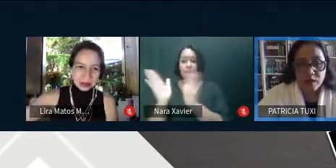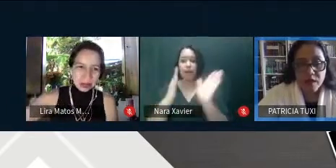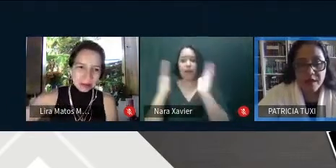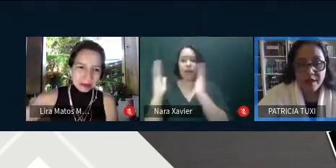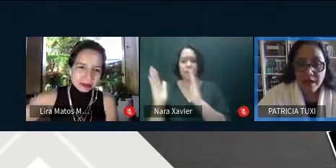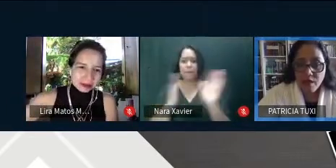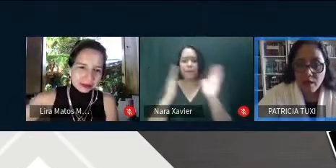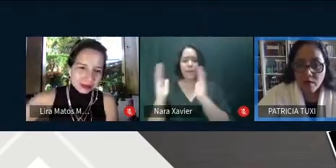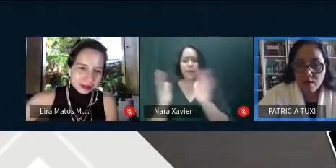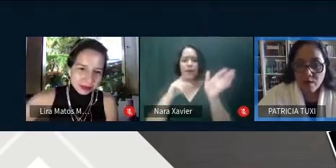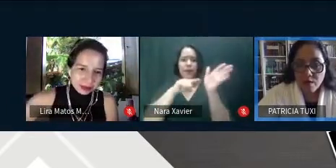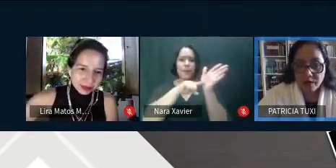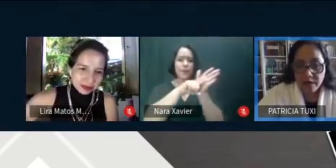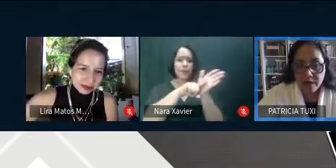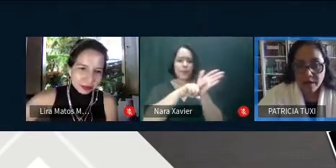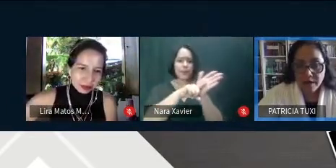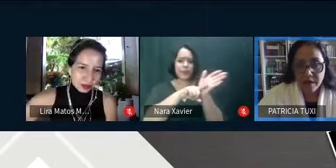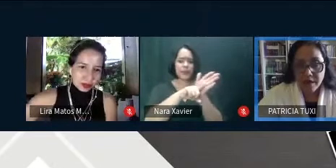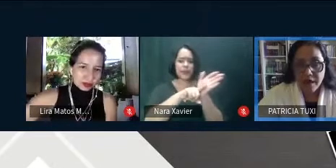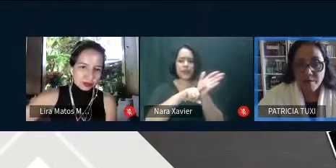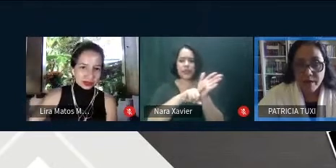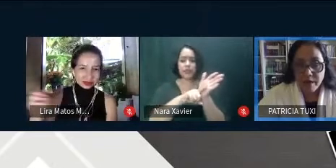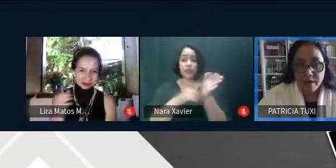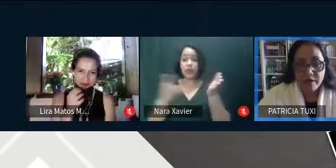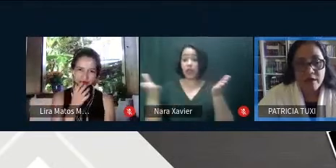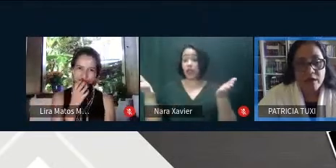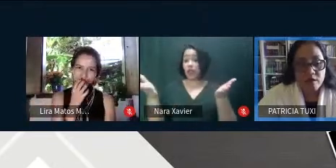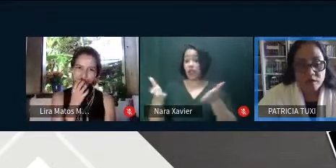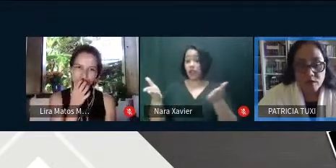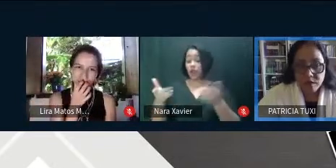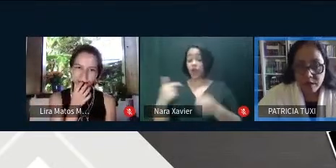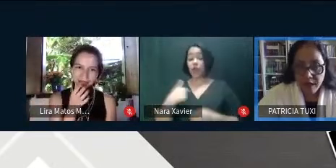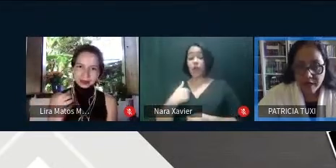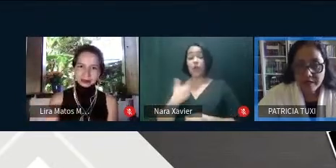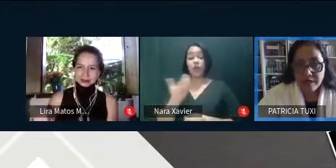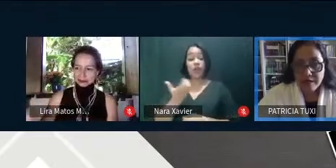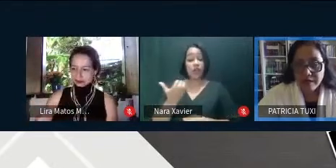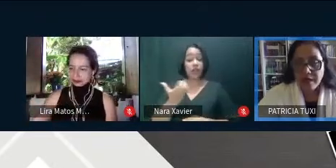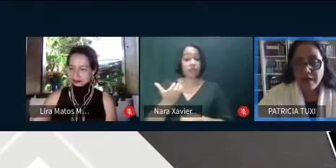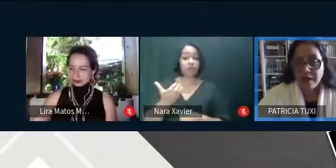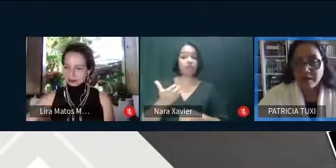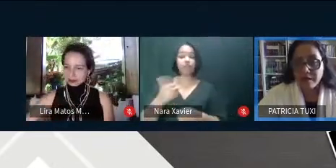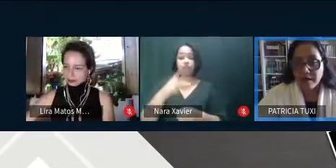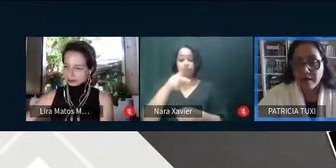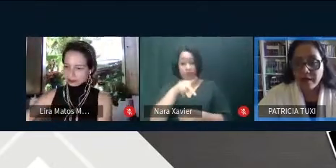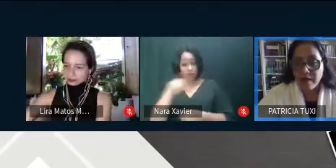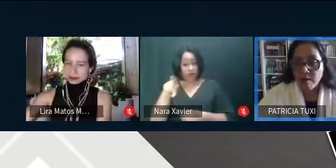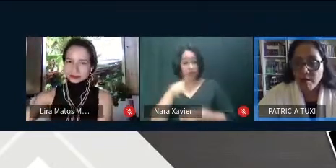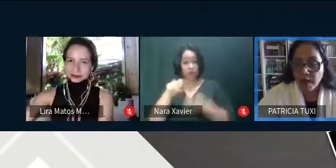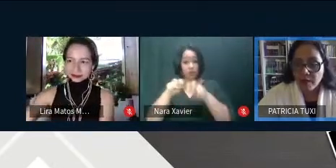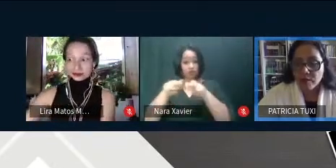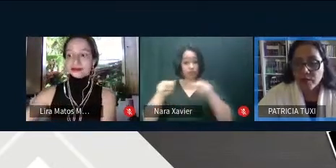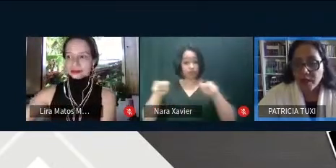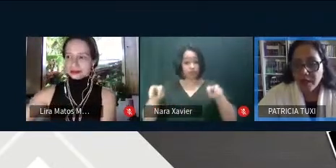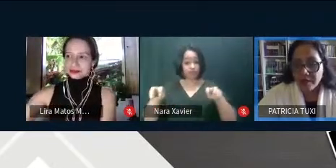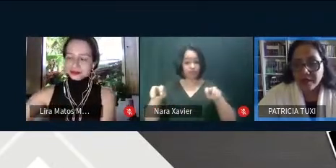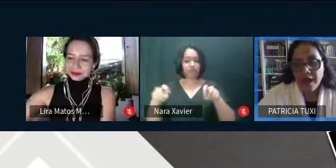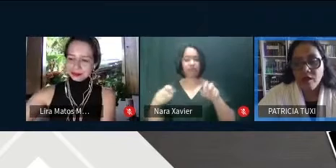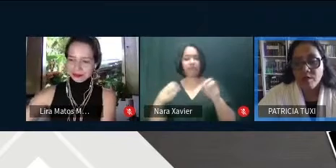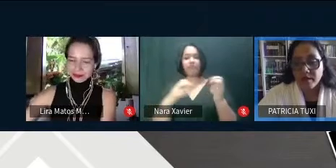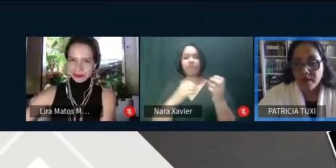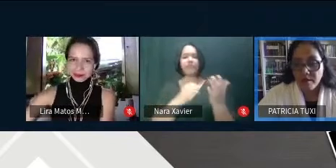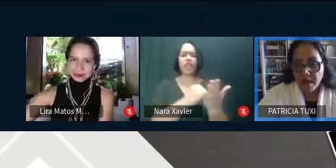pesquisa toda. E agora eu gostaria que a banca nos auxiliasse, né, nesse momento